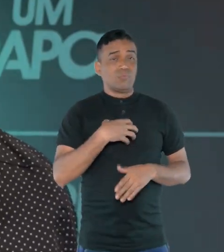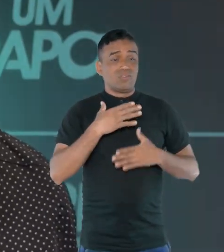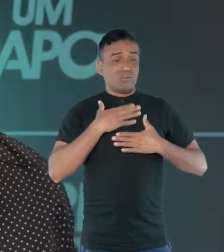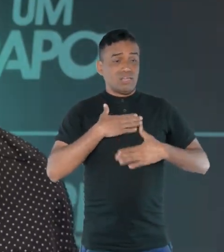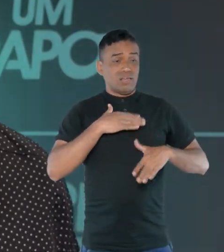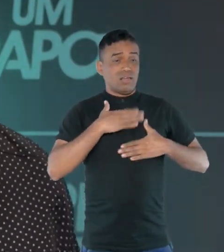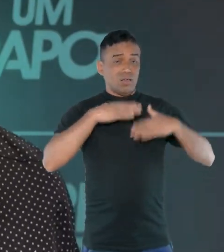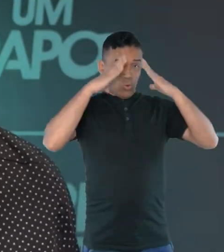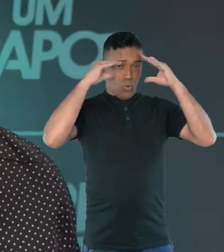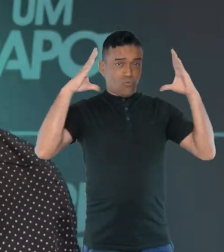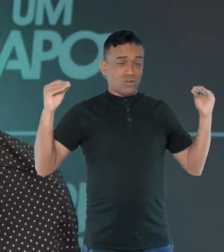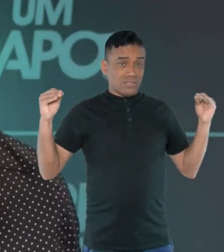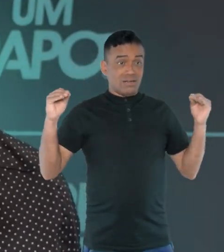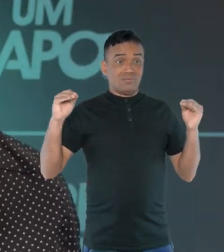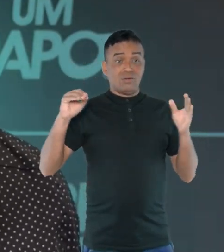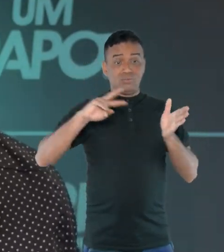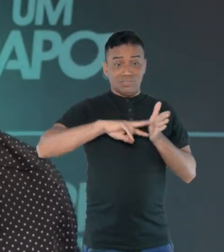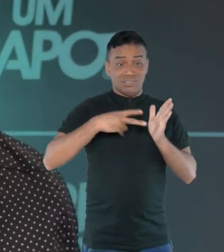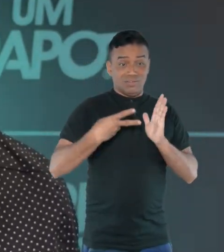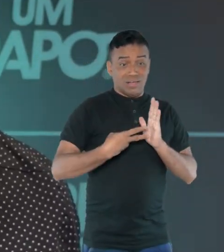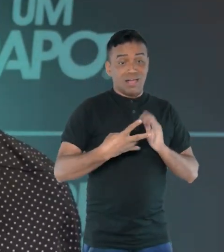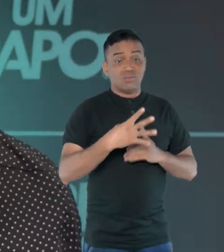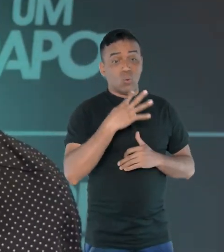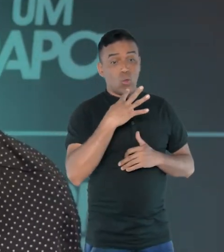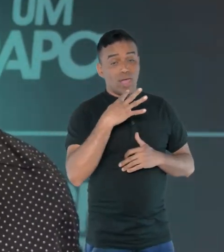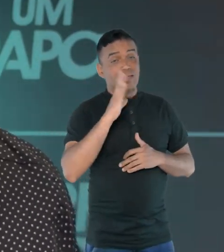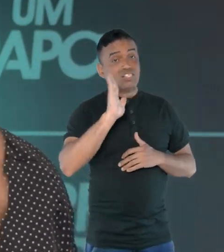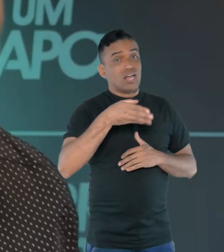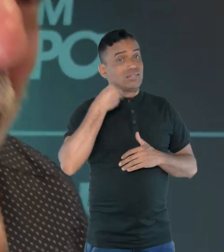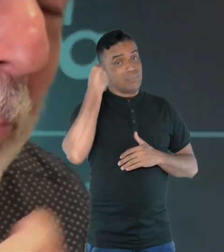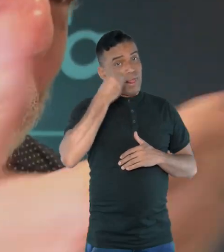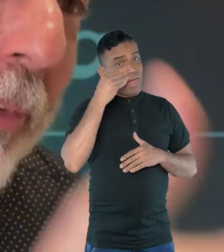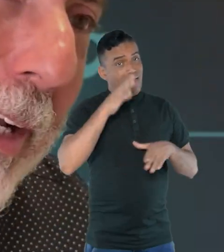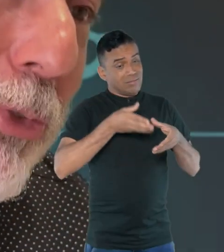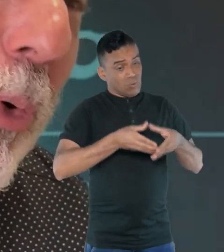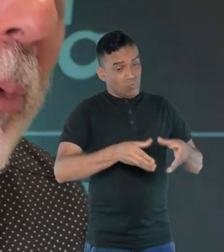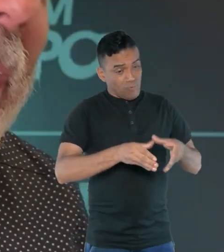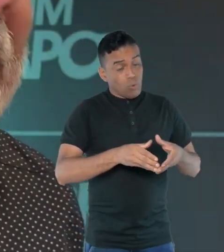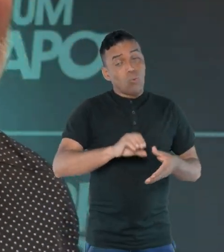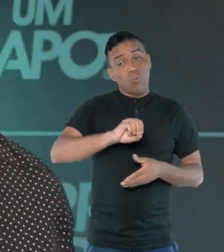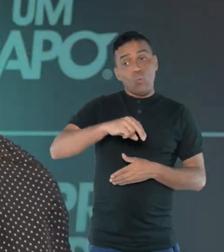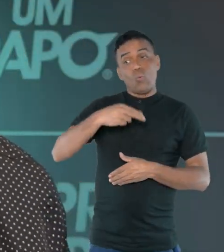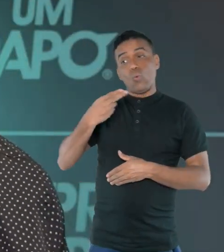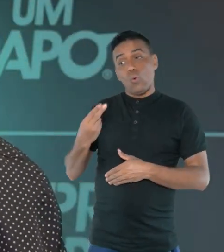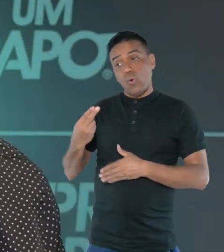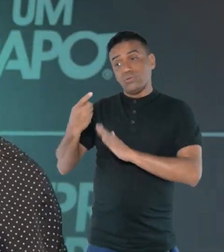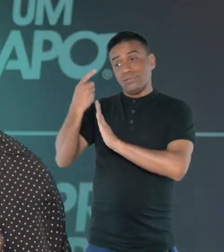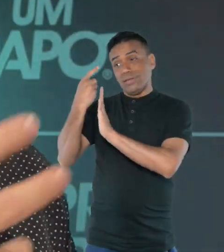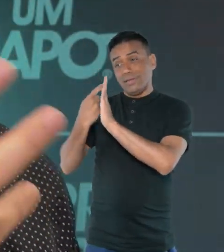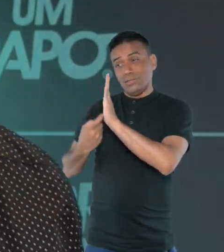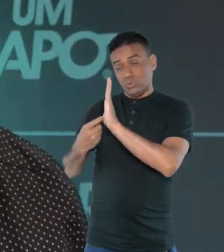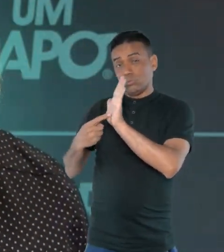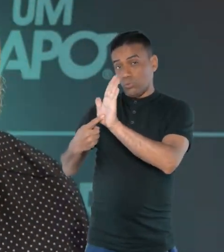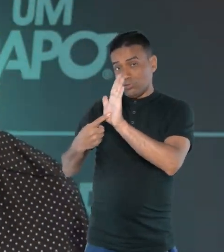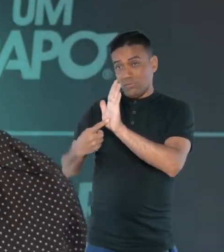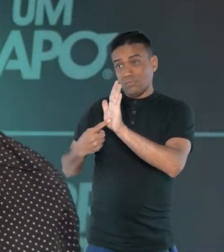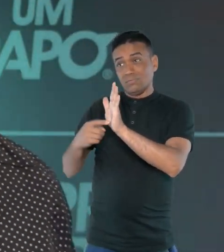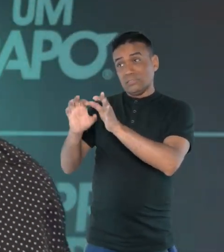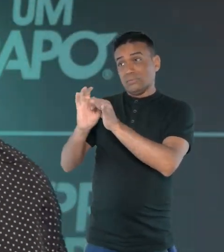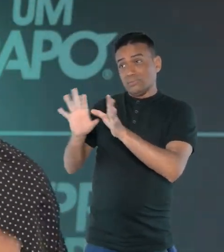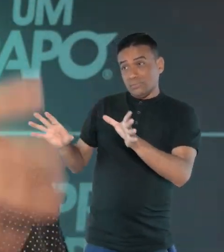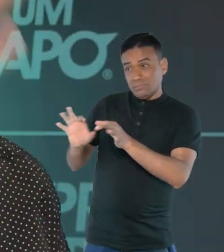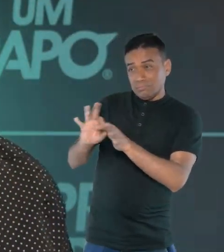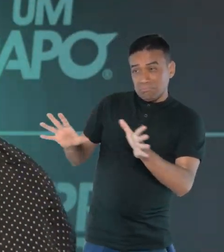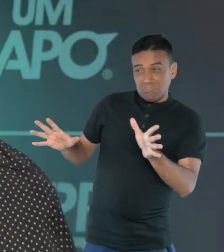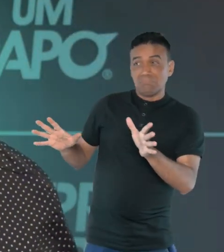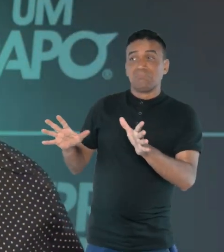confortável ressignificando o que você reconhece bem ou, como num trecho como esse, você escrever com essa liberdade